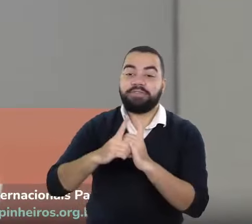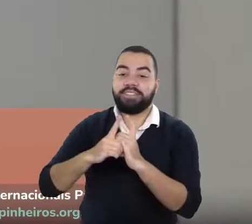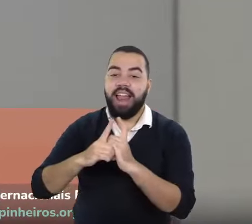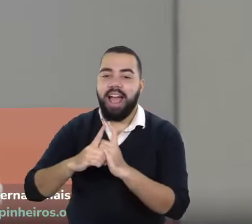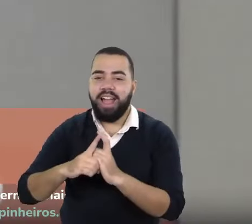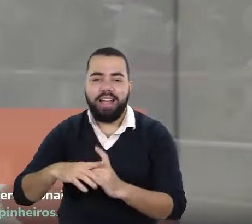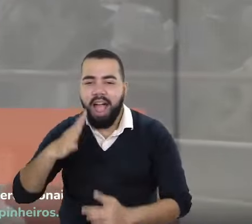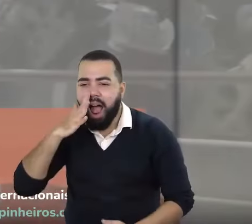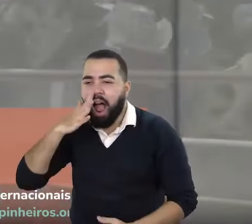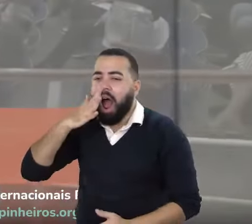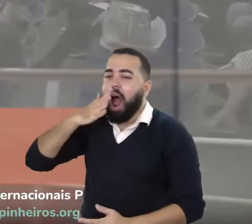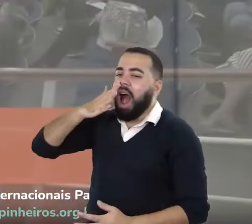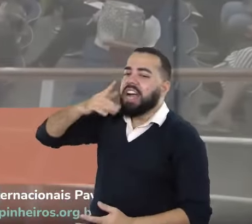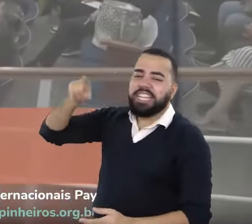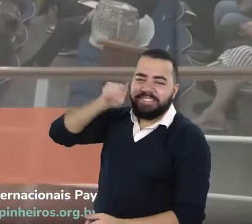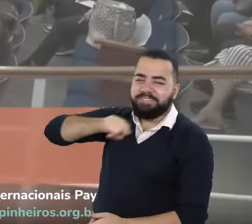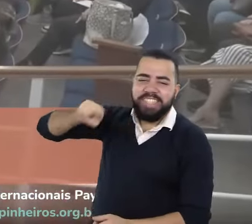impressionante.